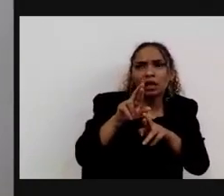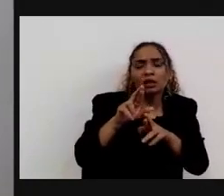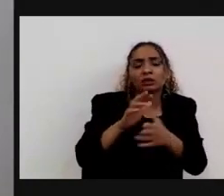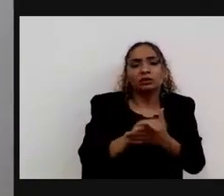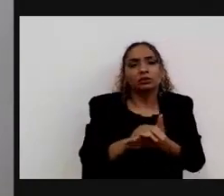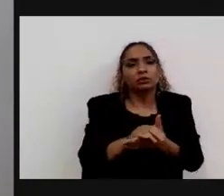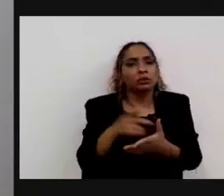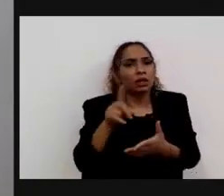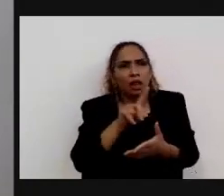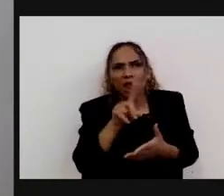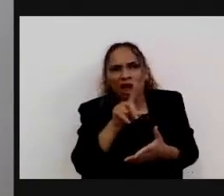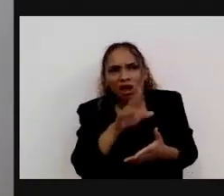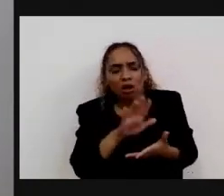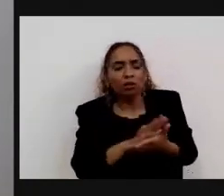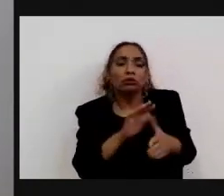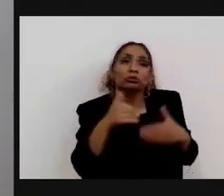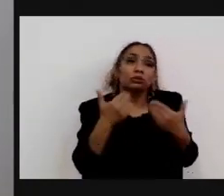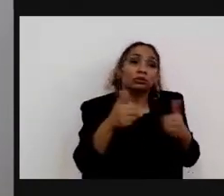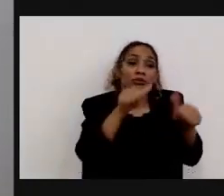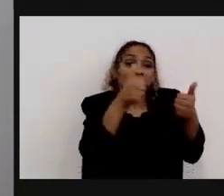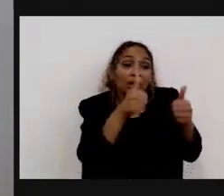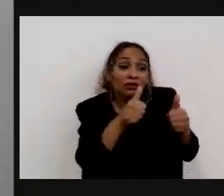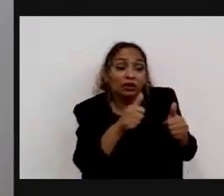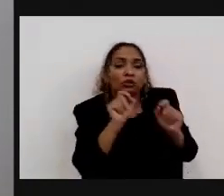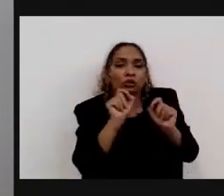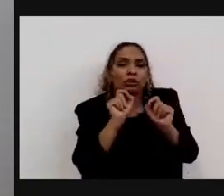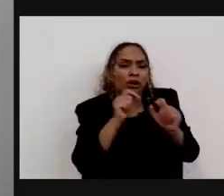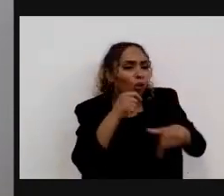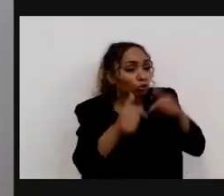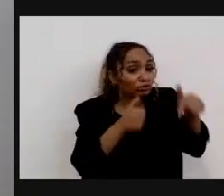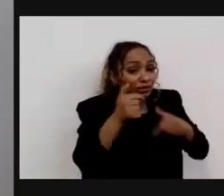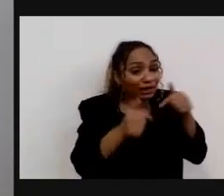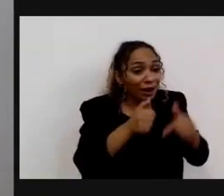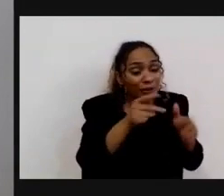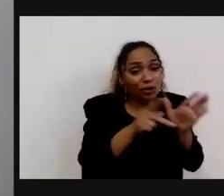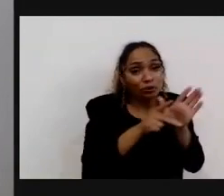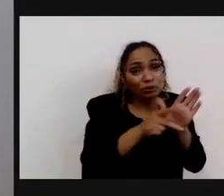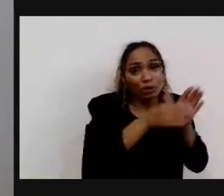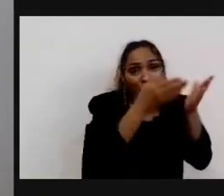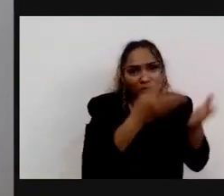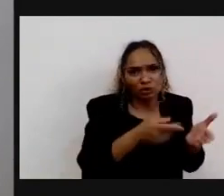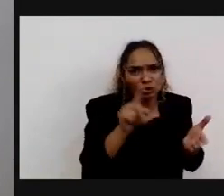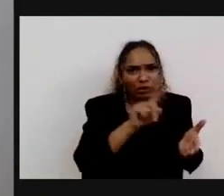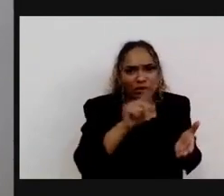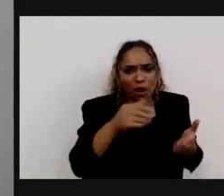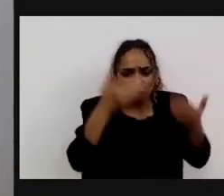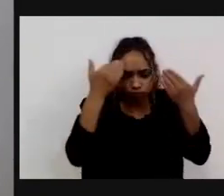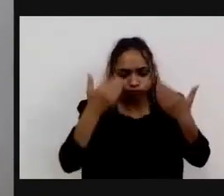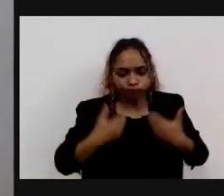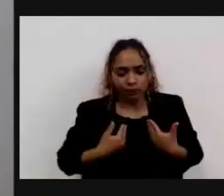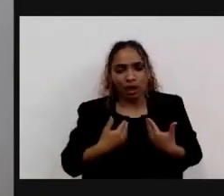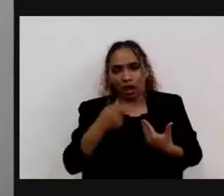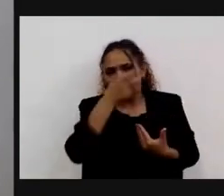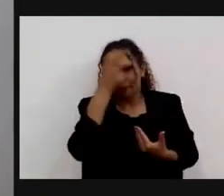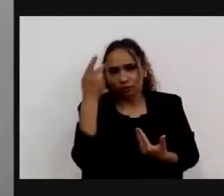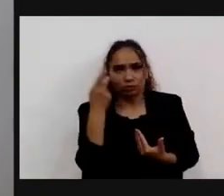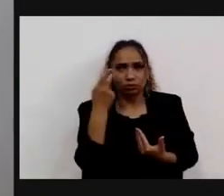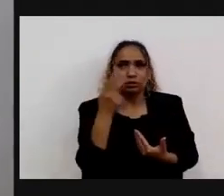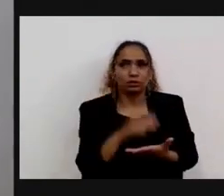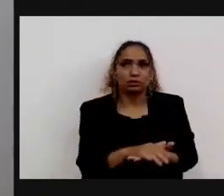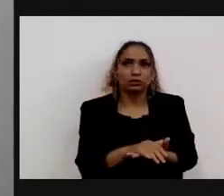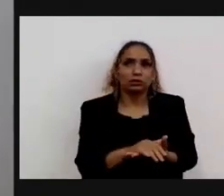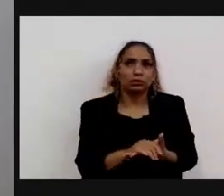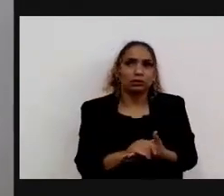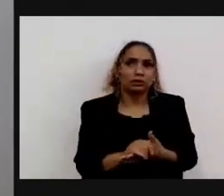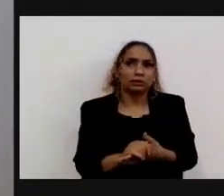ia não atendeu então você tava olhando a entrega da pessoa e não o indivíduo ser humano Então eu acho que é uma aposta